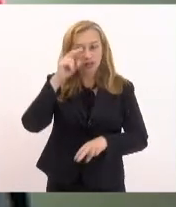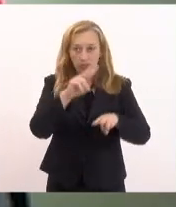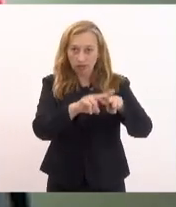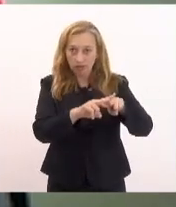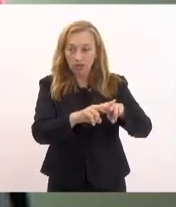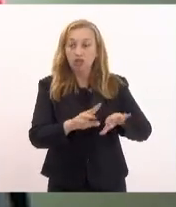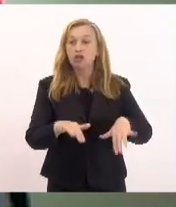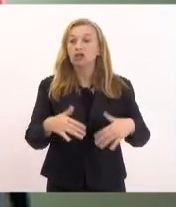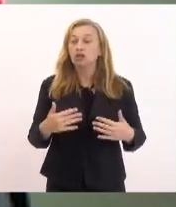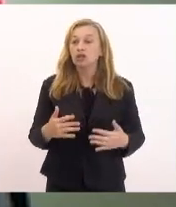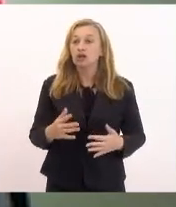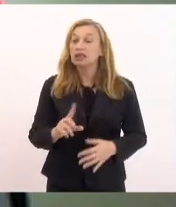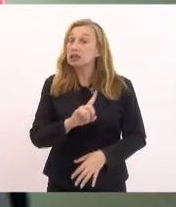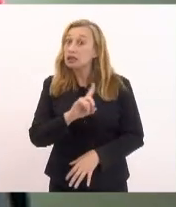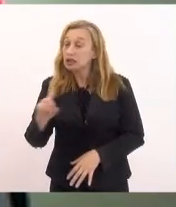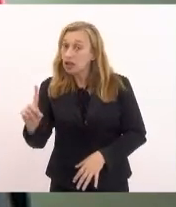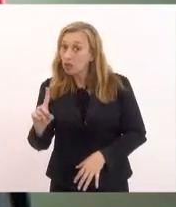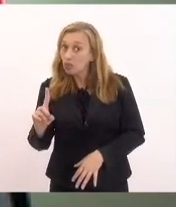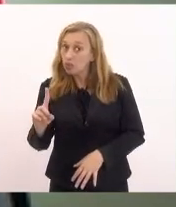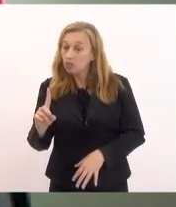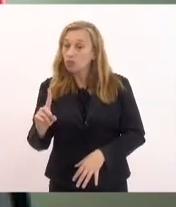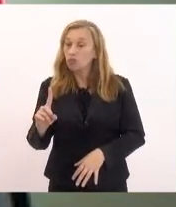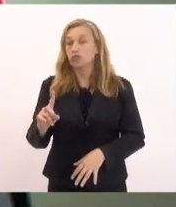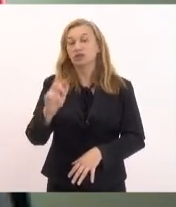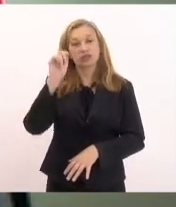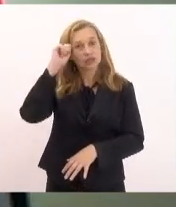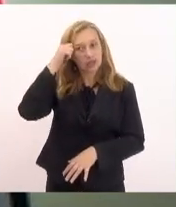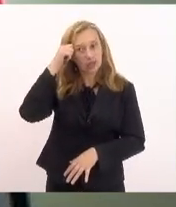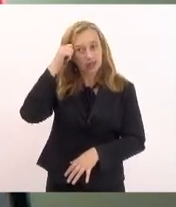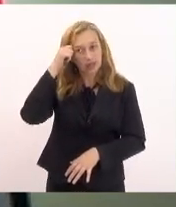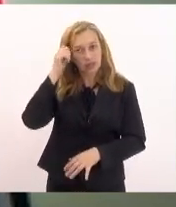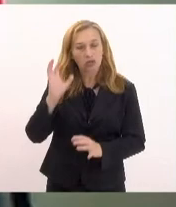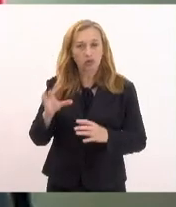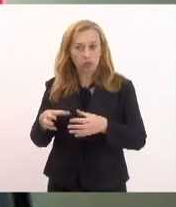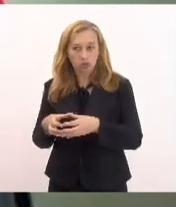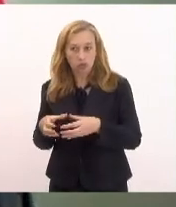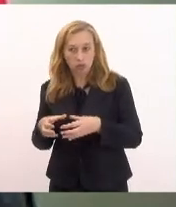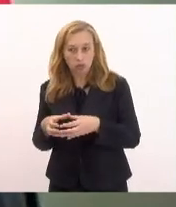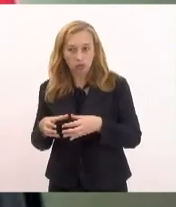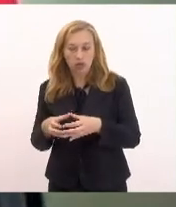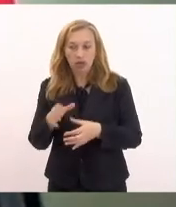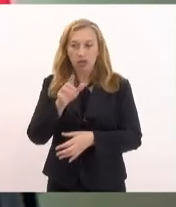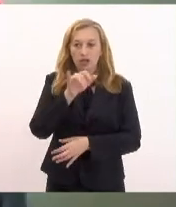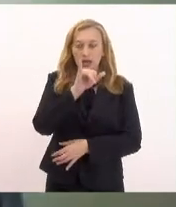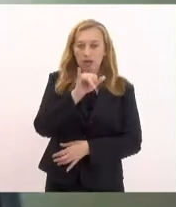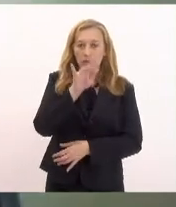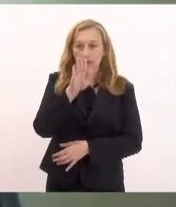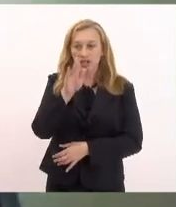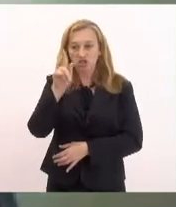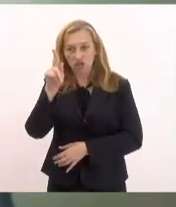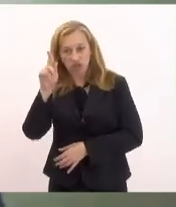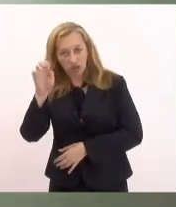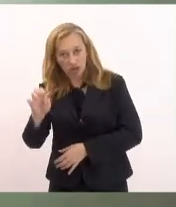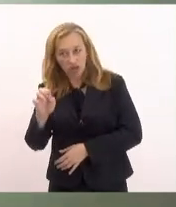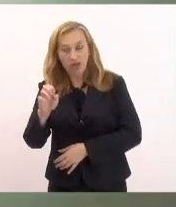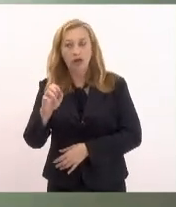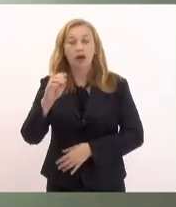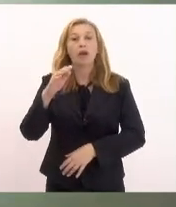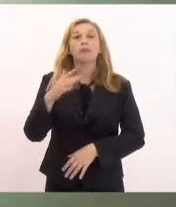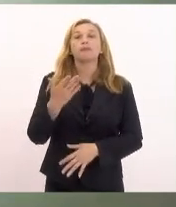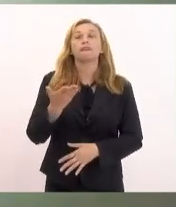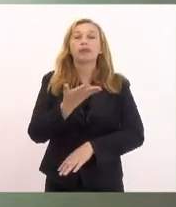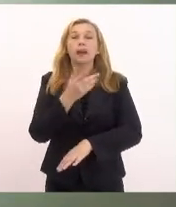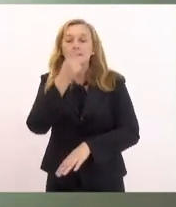que a população não negra, e aí, segundo os dados do IBGE, estamos falando de brancos, amarelos, indígenas,